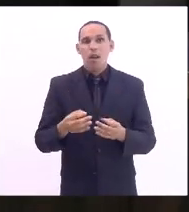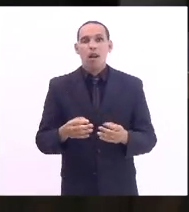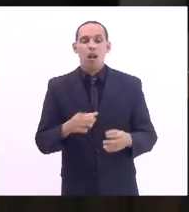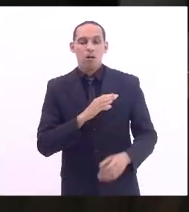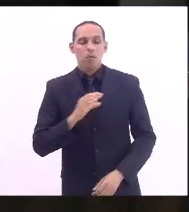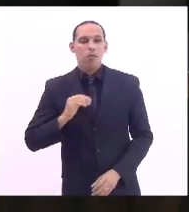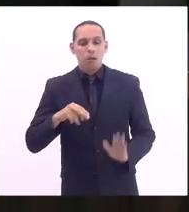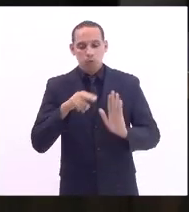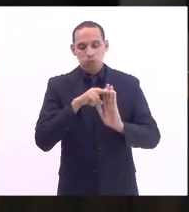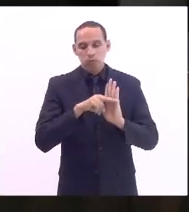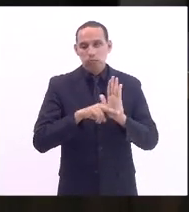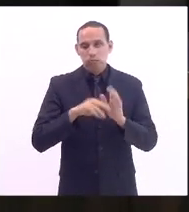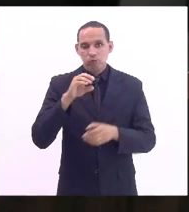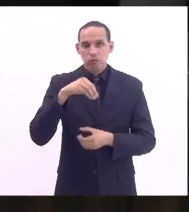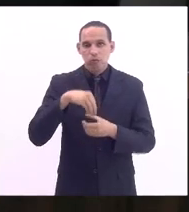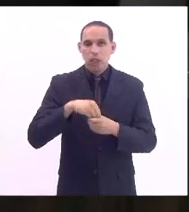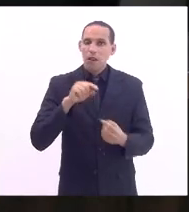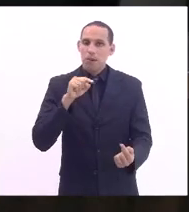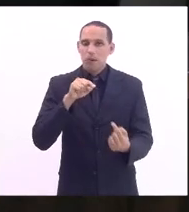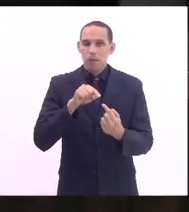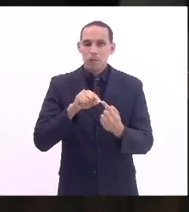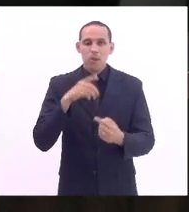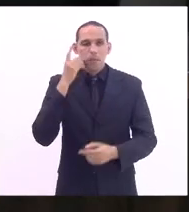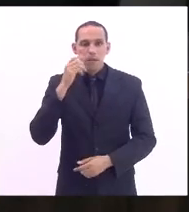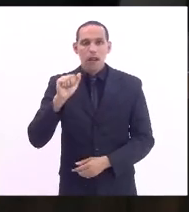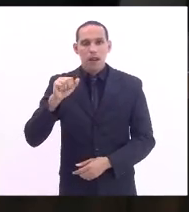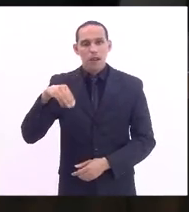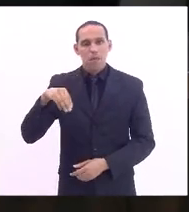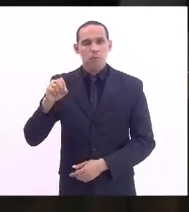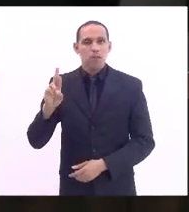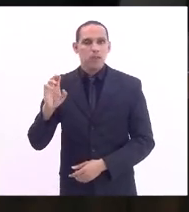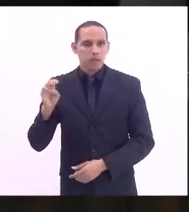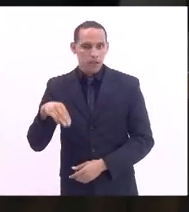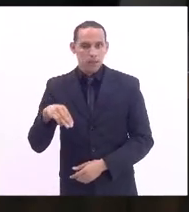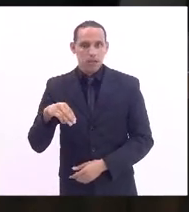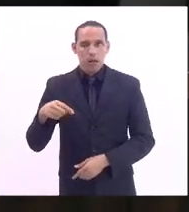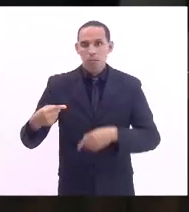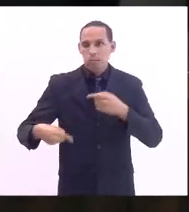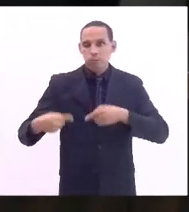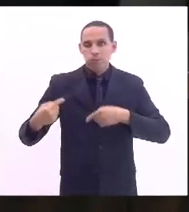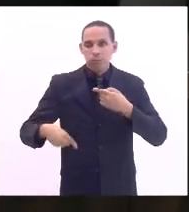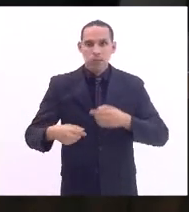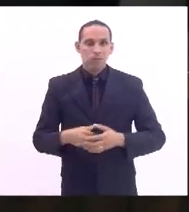e Proposição Externa, favorável, deputado Rodrigo Amorim. Em discussão.